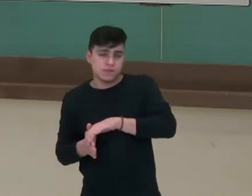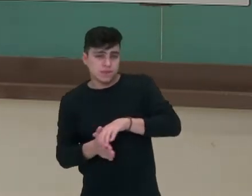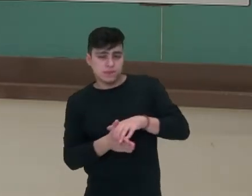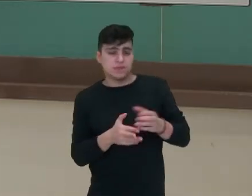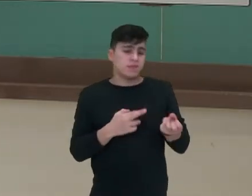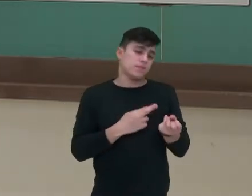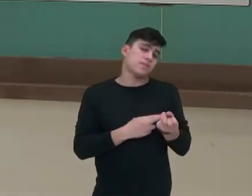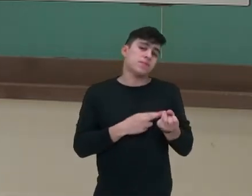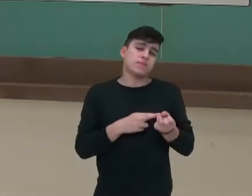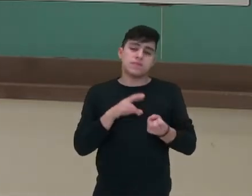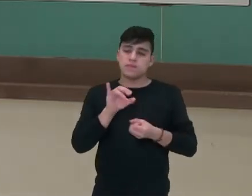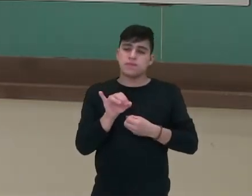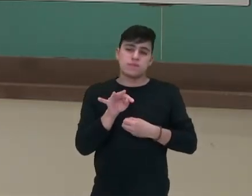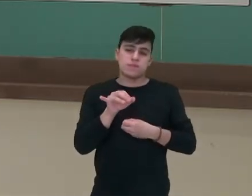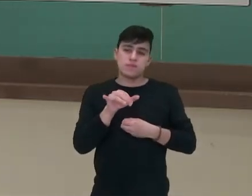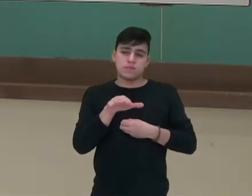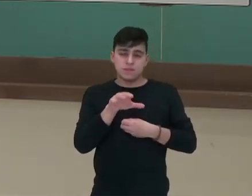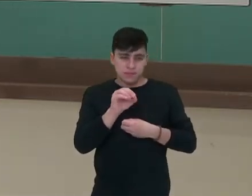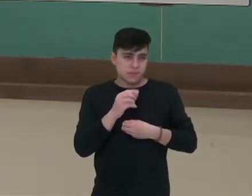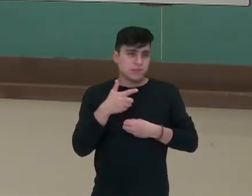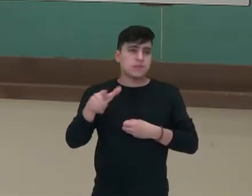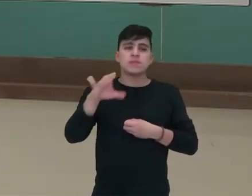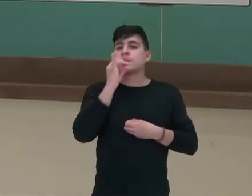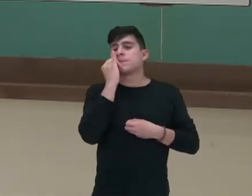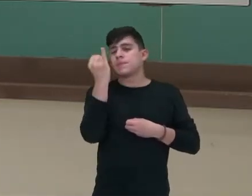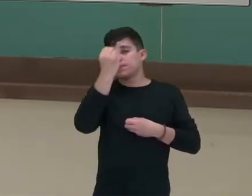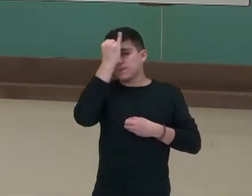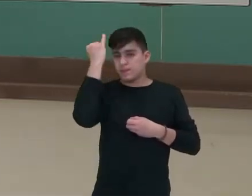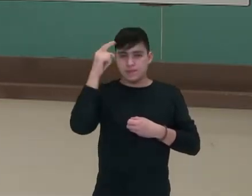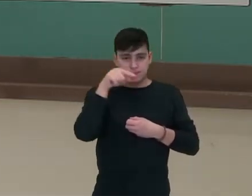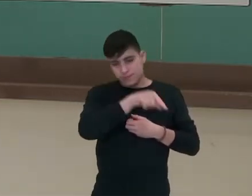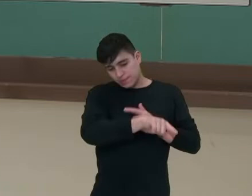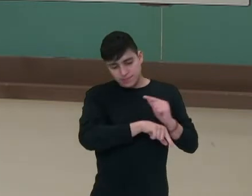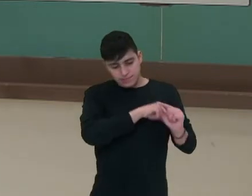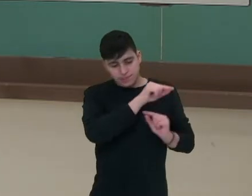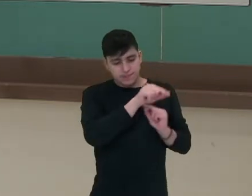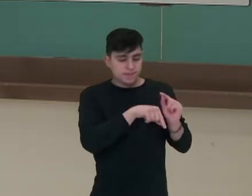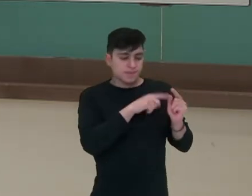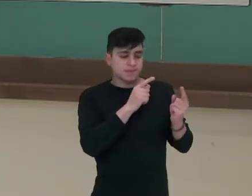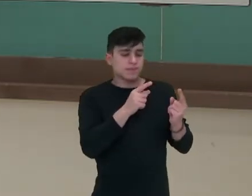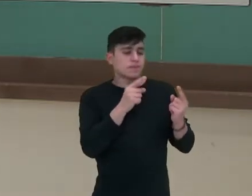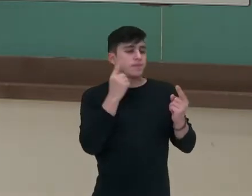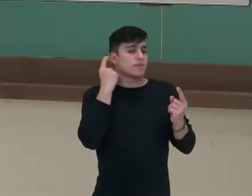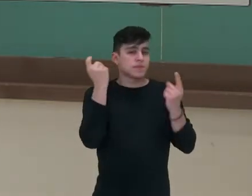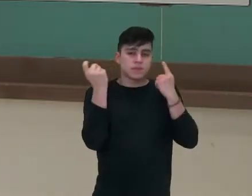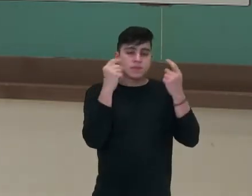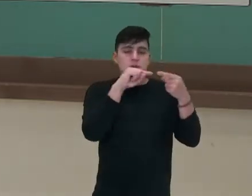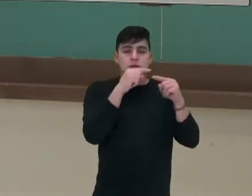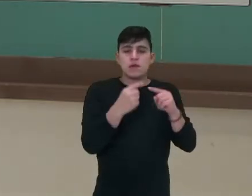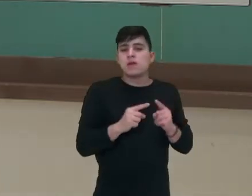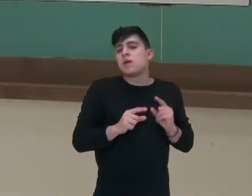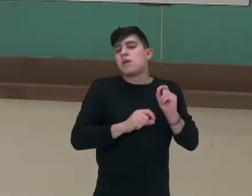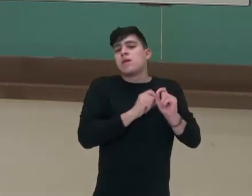O ritmo, né, outro exemplo, né, importante, conceito importante, é a sucessão de sons, né,